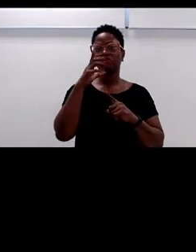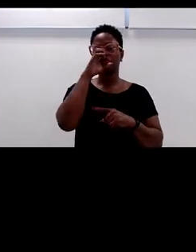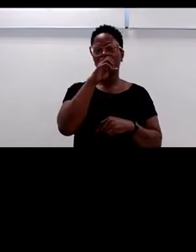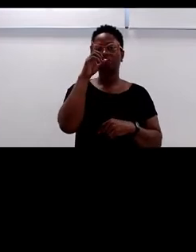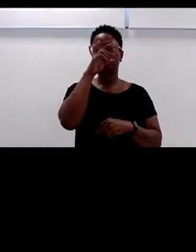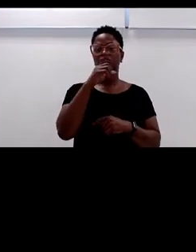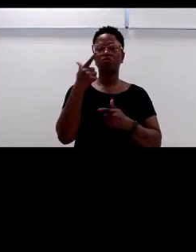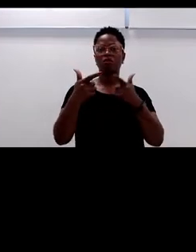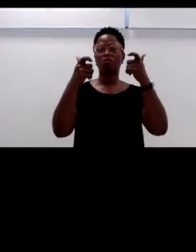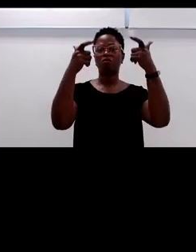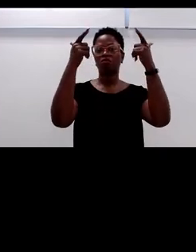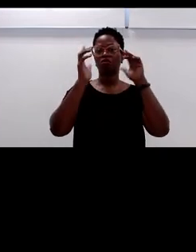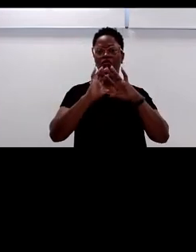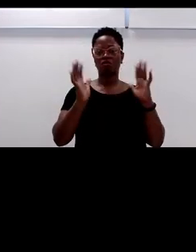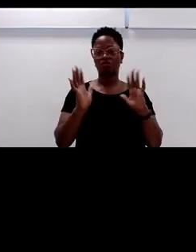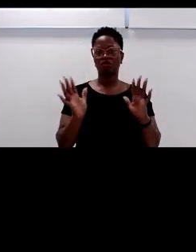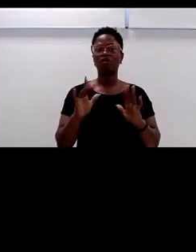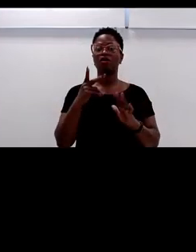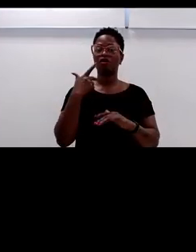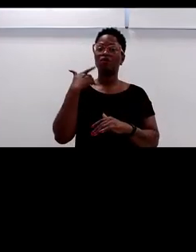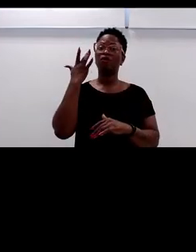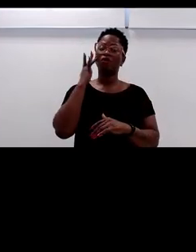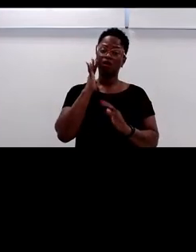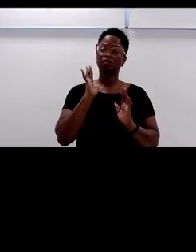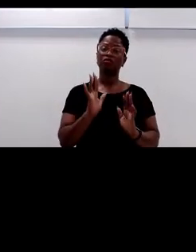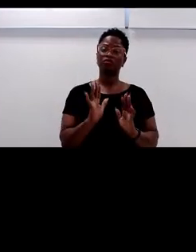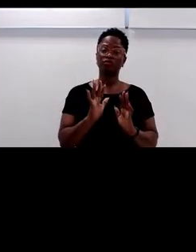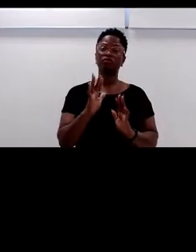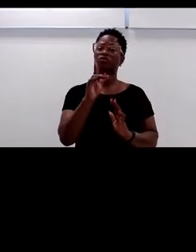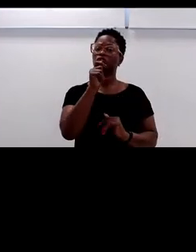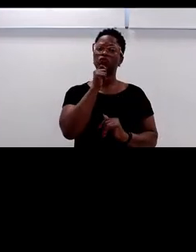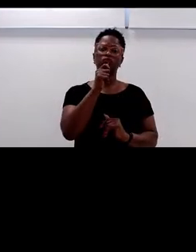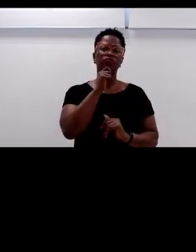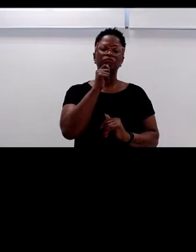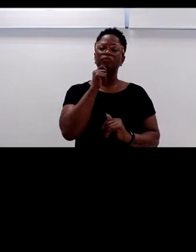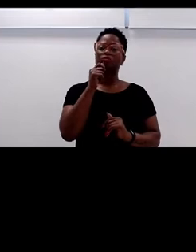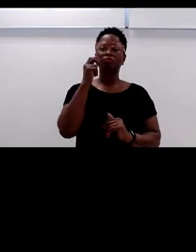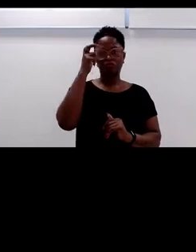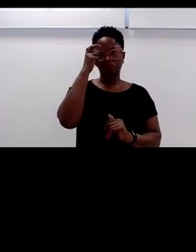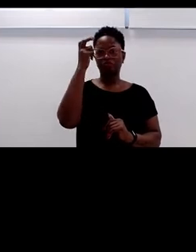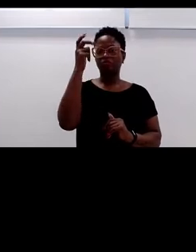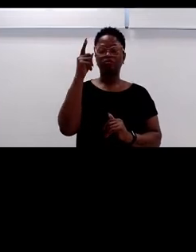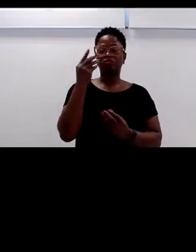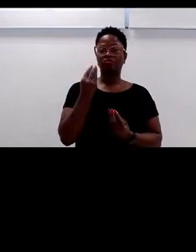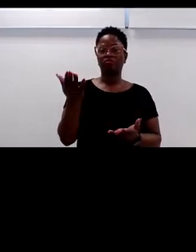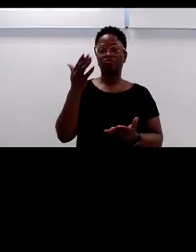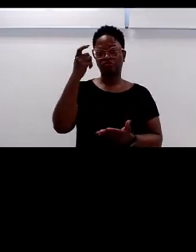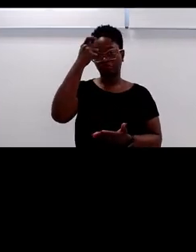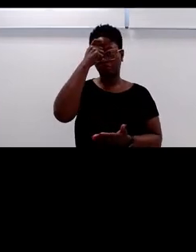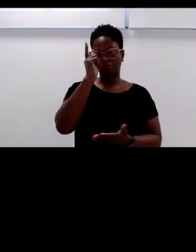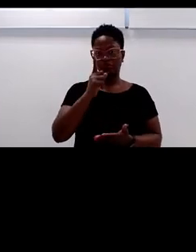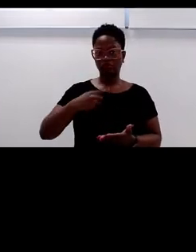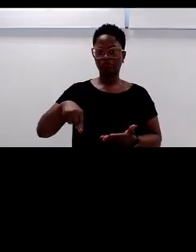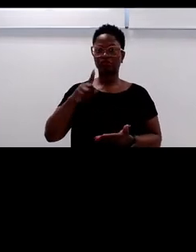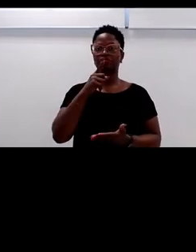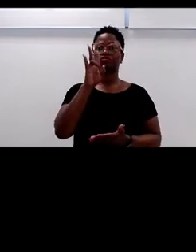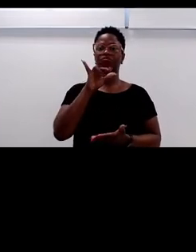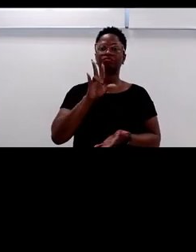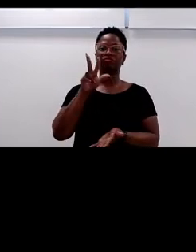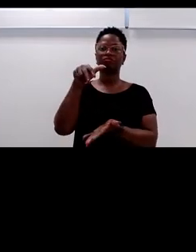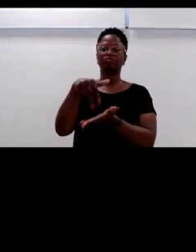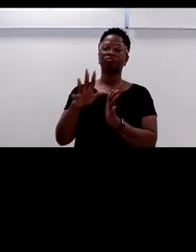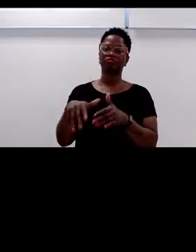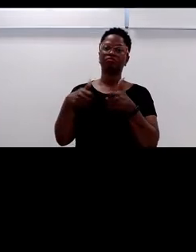bomba? Não pode. Não, eu acho que isso não tem que botar na mente das pessoas. Não, a gente vai para lá e isso aqui vai ser o melhor, não é?